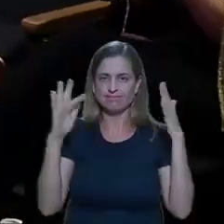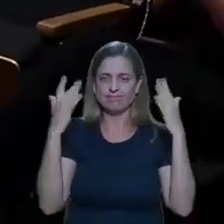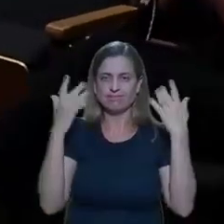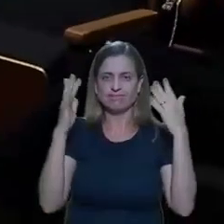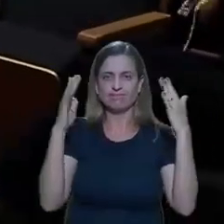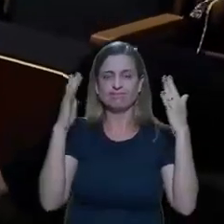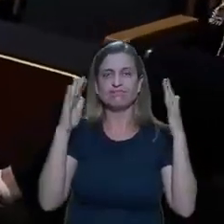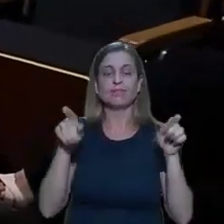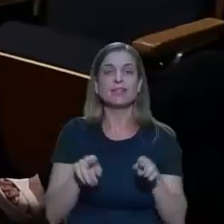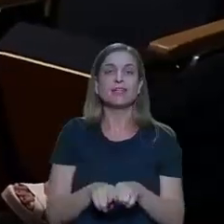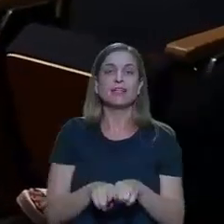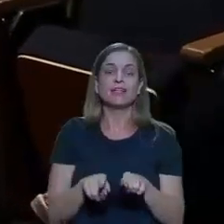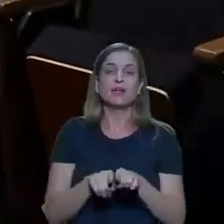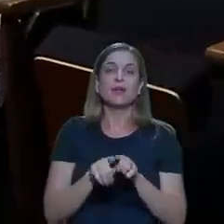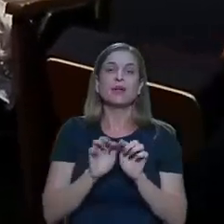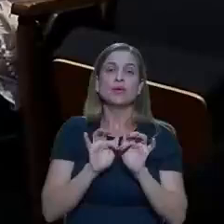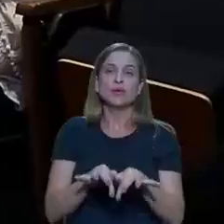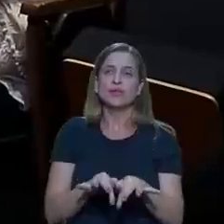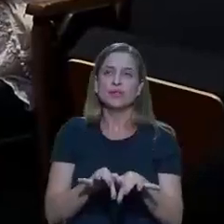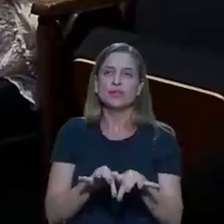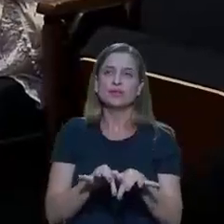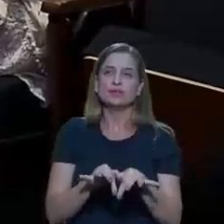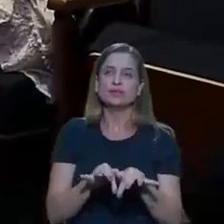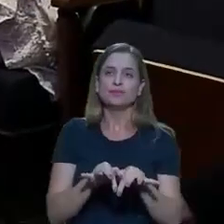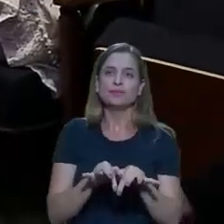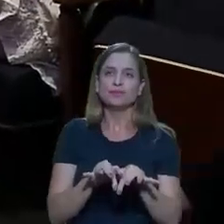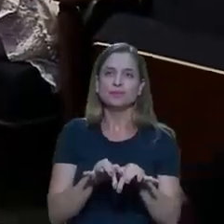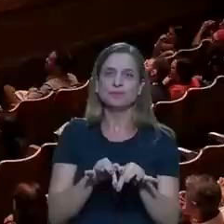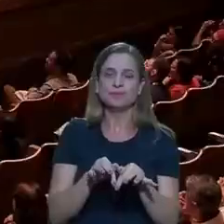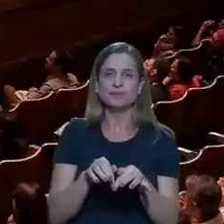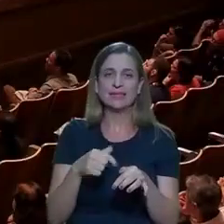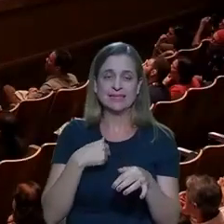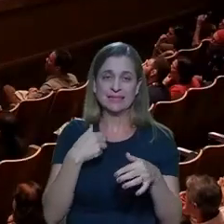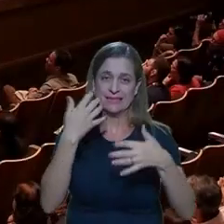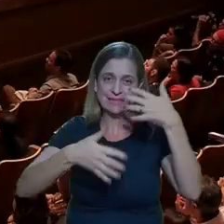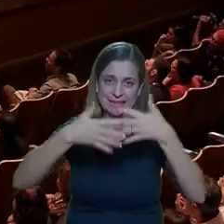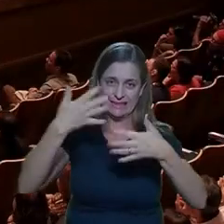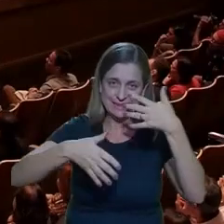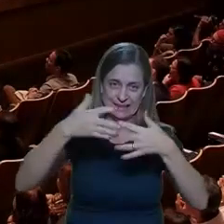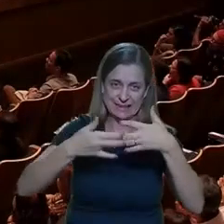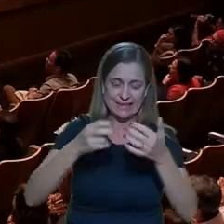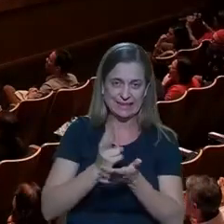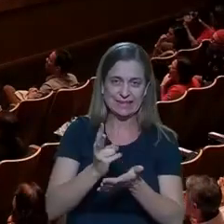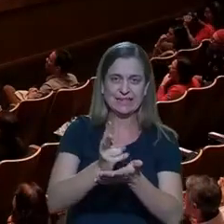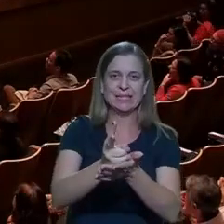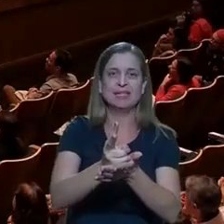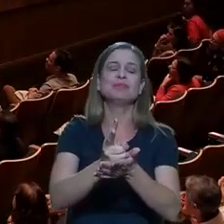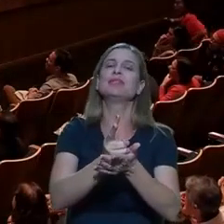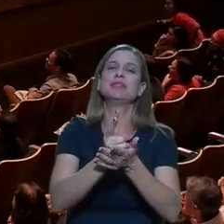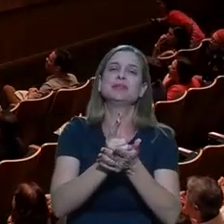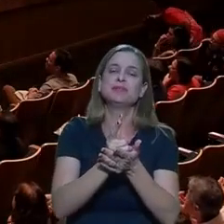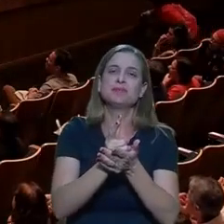E para encerrar a nossa cerimônia de abertura... Para variar, eu atrapalho. Né? Falar mais eu um sou pouquinho? mestre nisso, e todo evento arruma